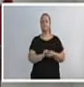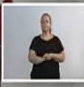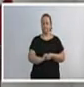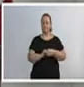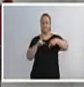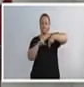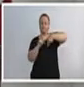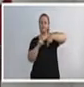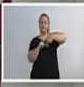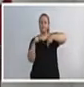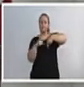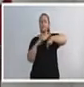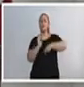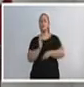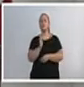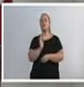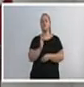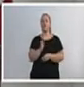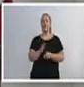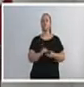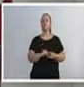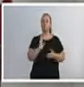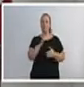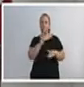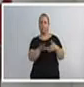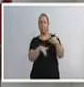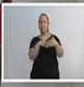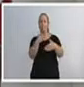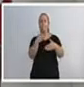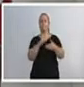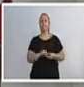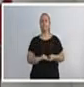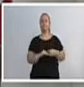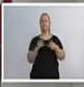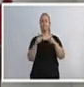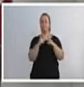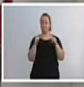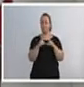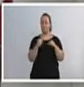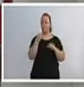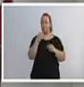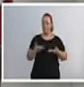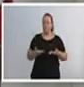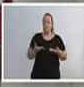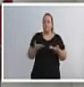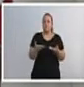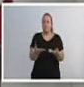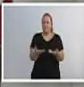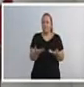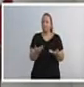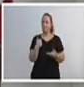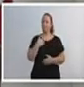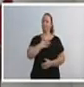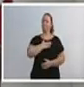aqui, já tinha adotado essa medida e eles tinham bem avançado. Fui até o Shopping Neumarkt, onde fui muito bem recebido, e quero destacar de